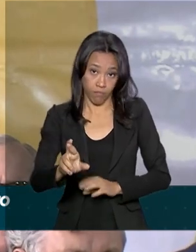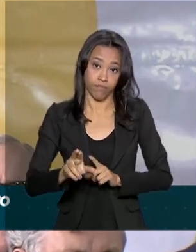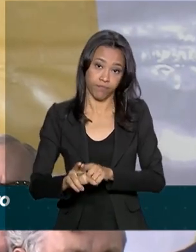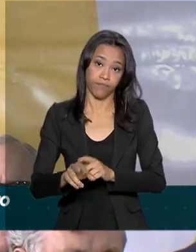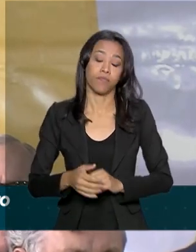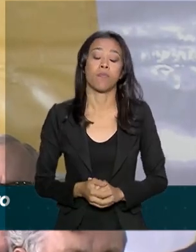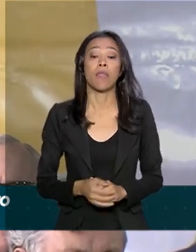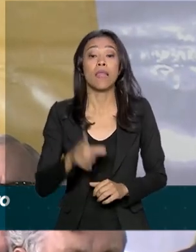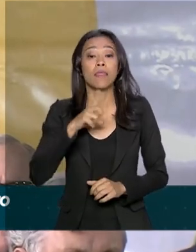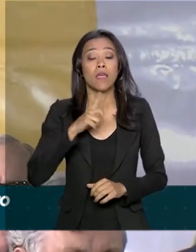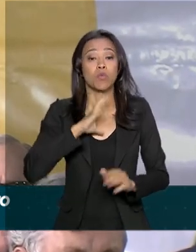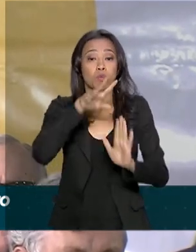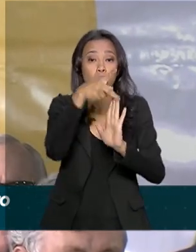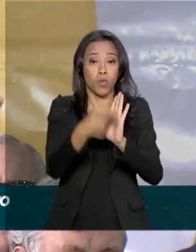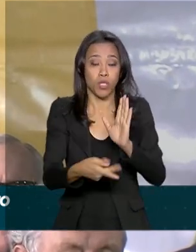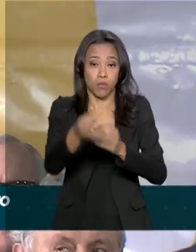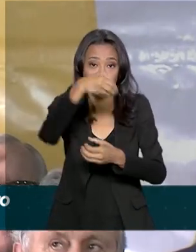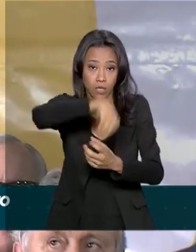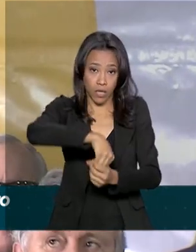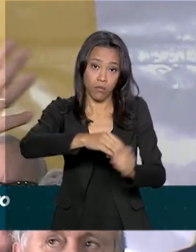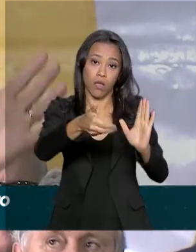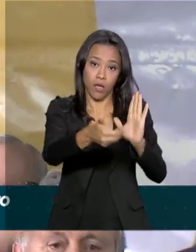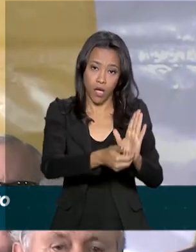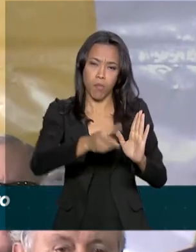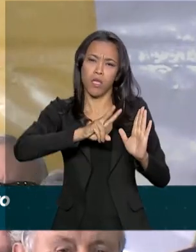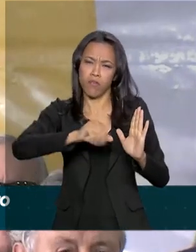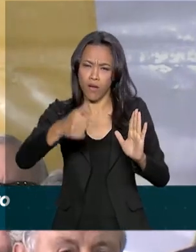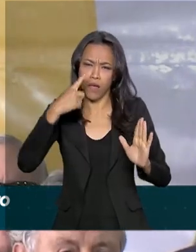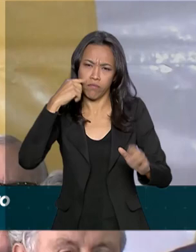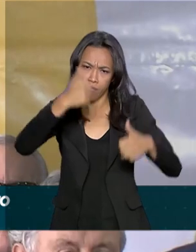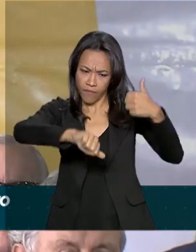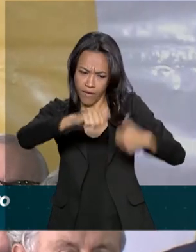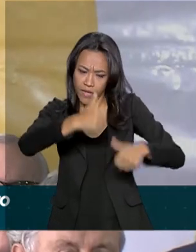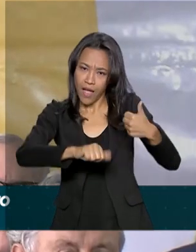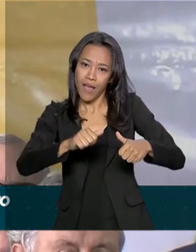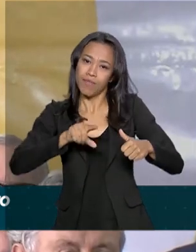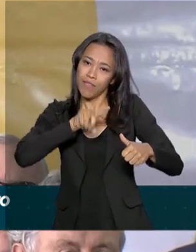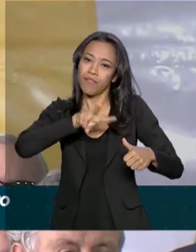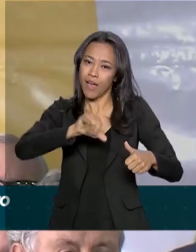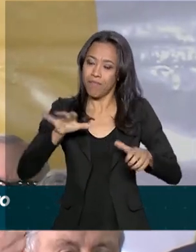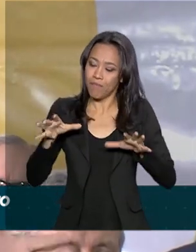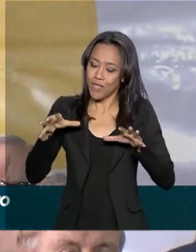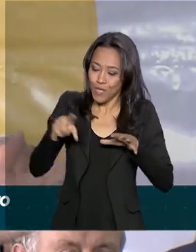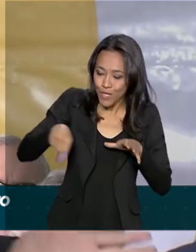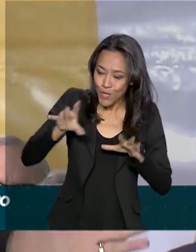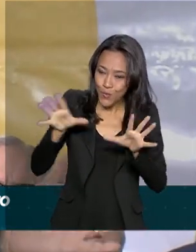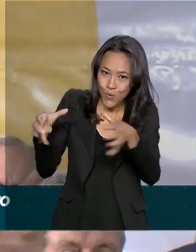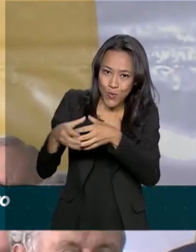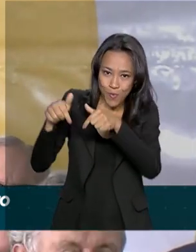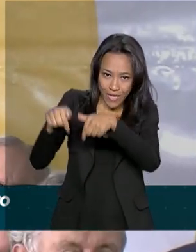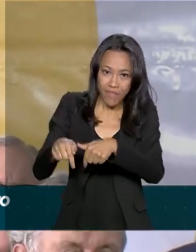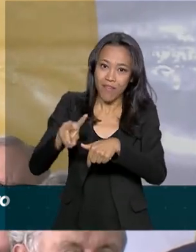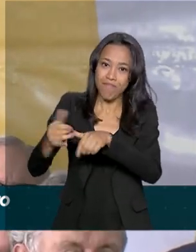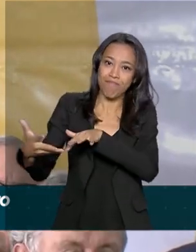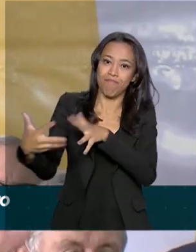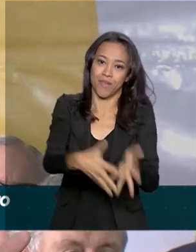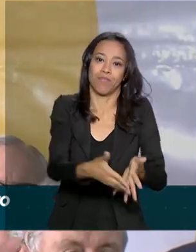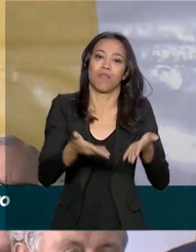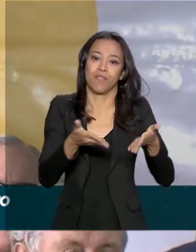Estamos com um projeto na Câmara e vai passar por essa bancada maravilhosa que está aqui também. Já que estamos falando de